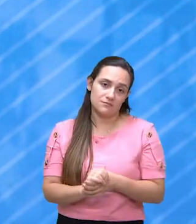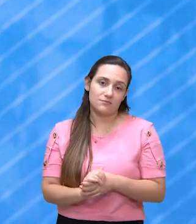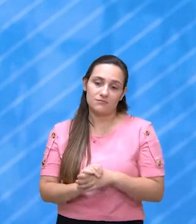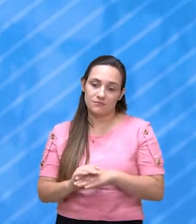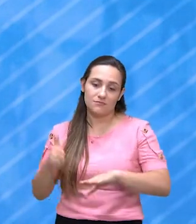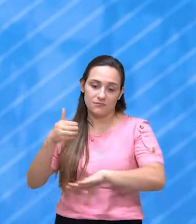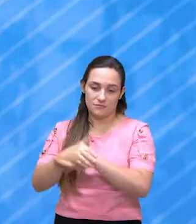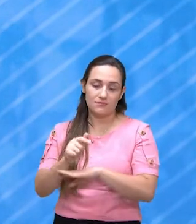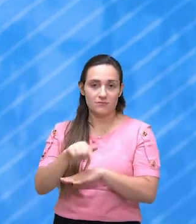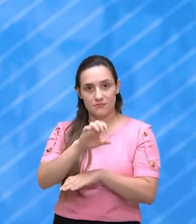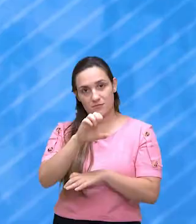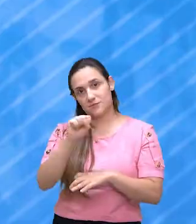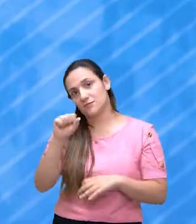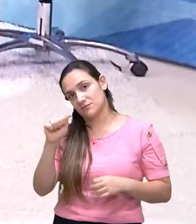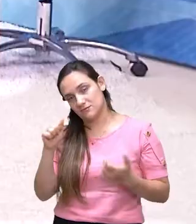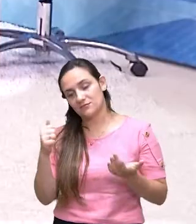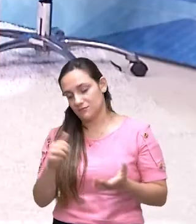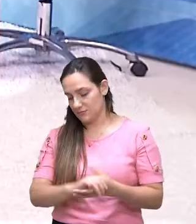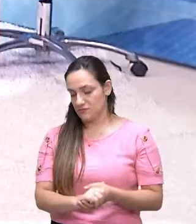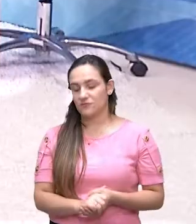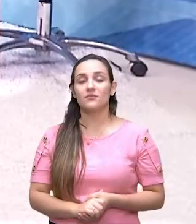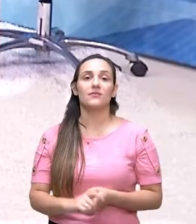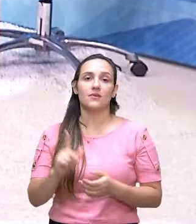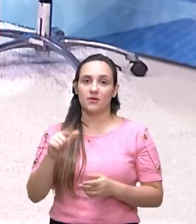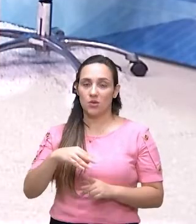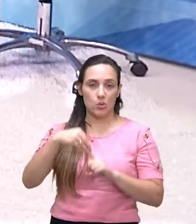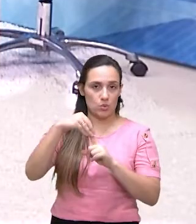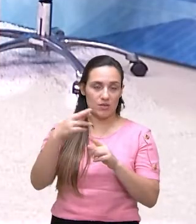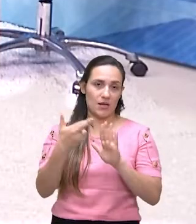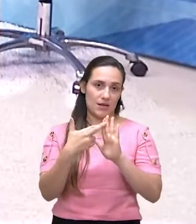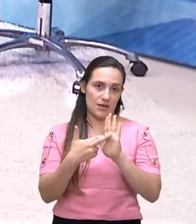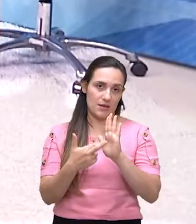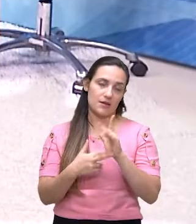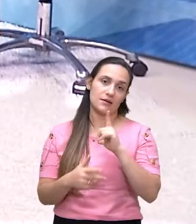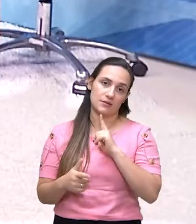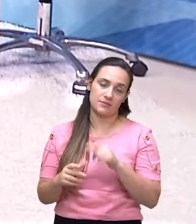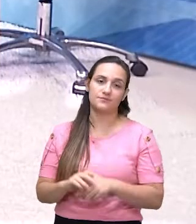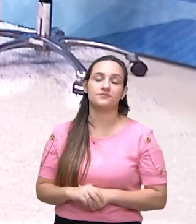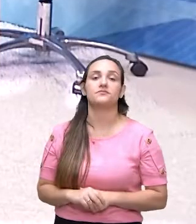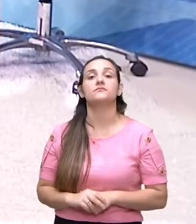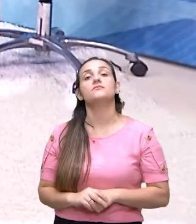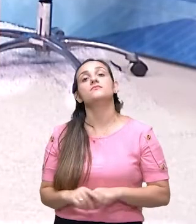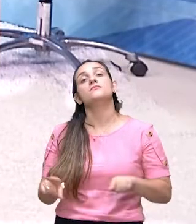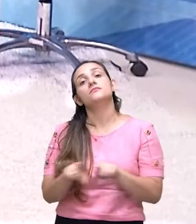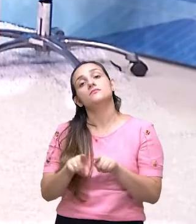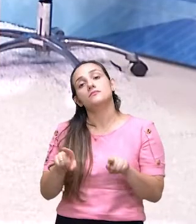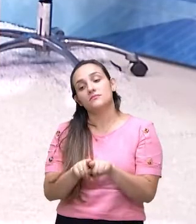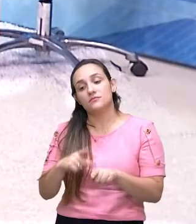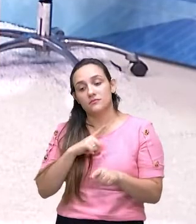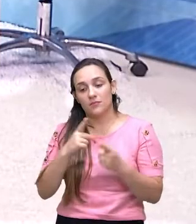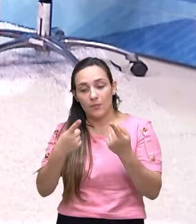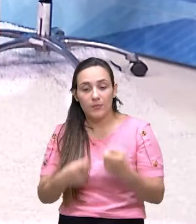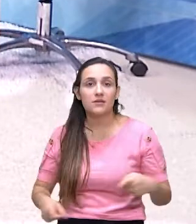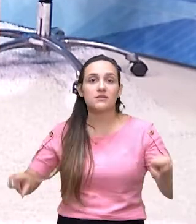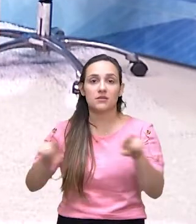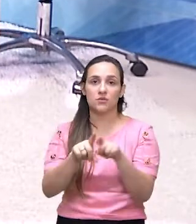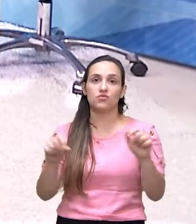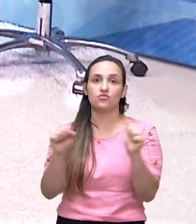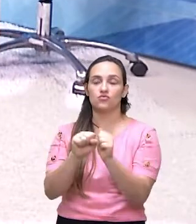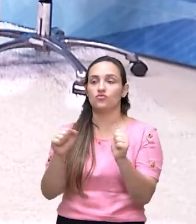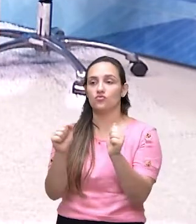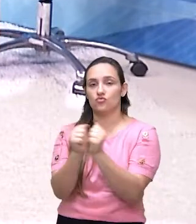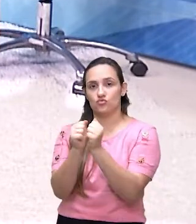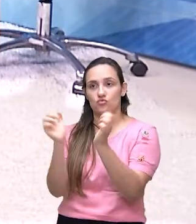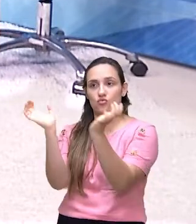vir né para essa Então na verdade esse é o único requisito que nós temos e nós temos por outro lado uma parceria que a gente faz com